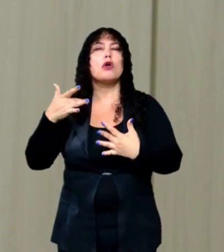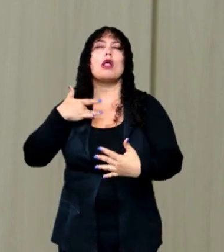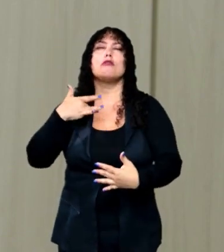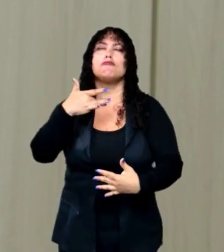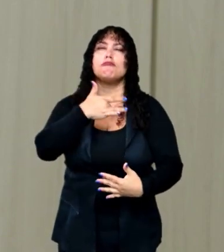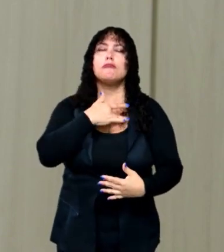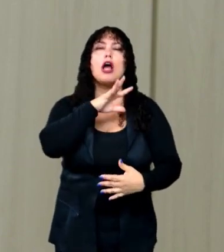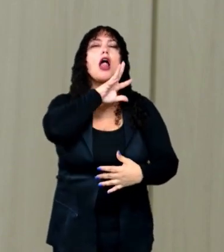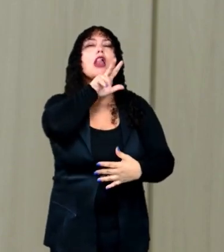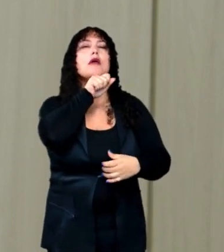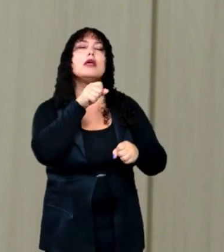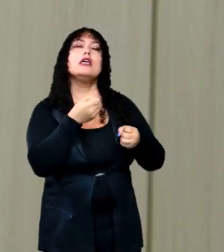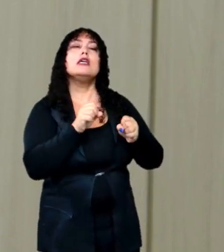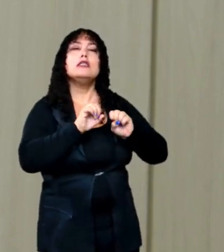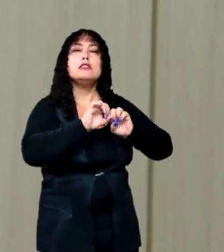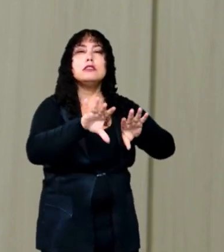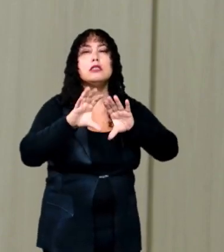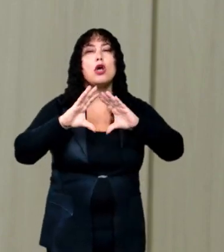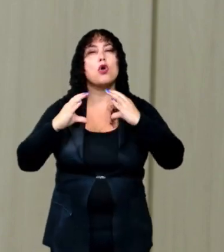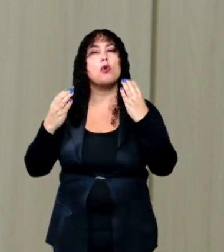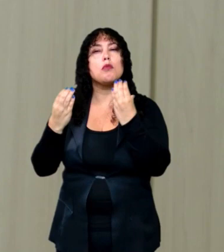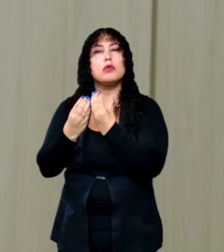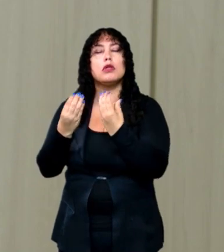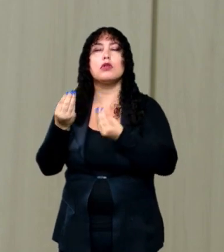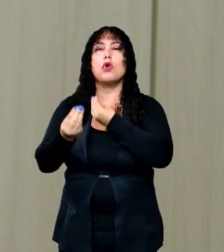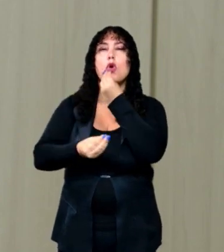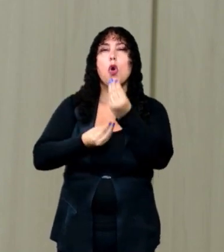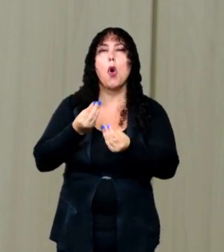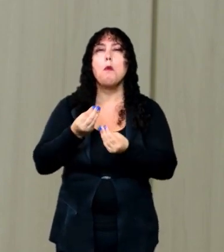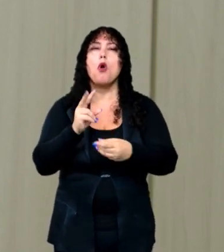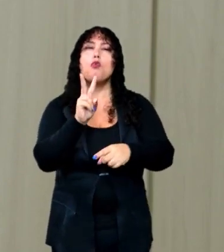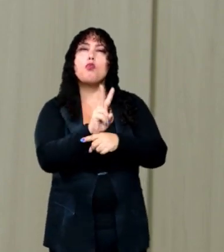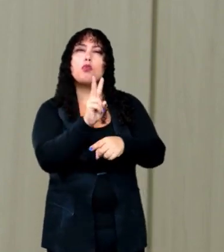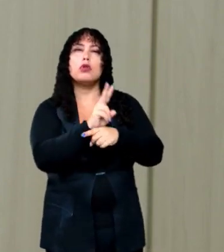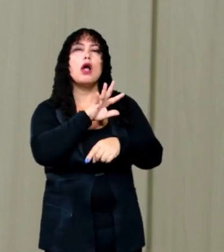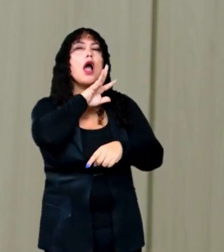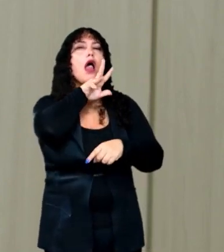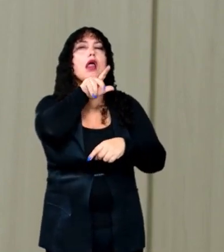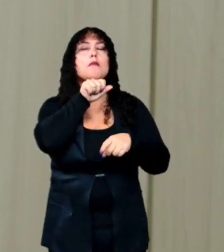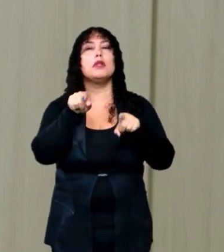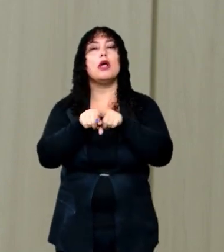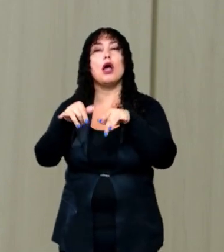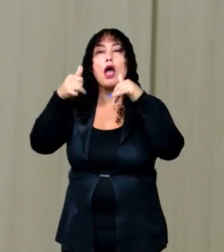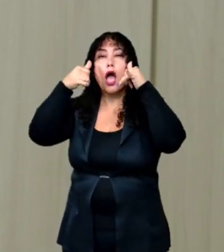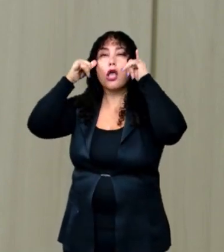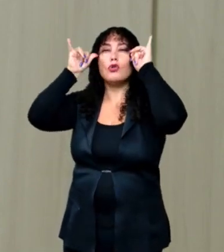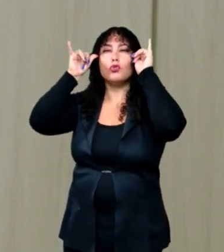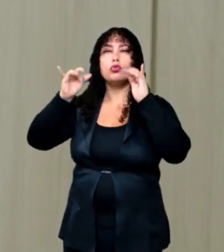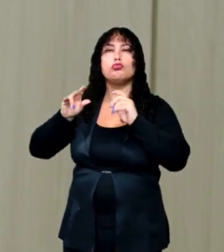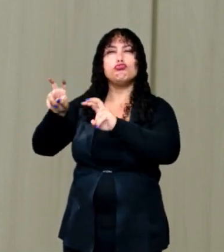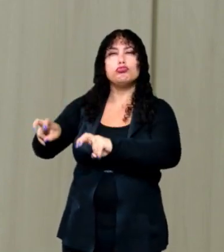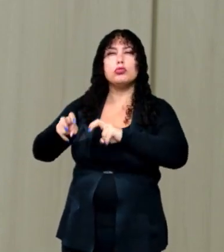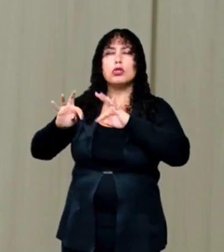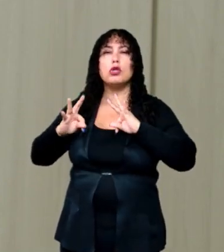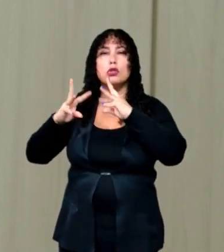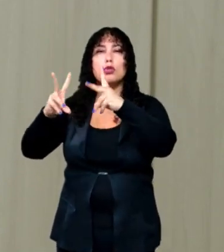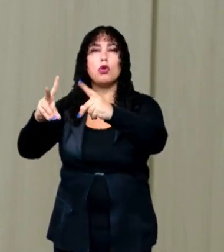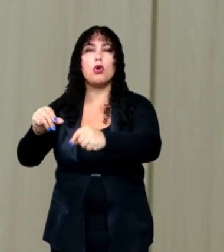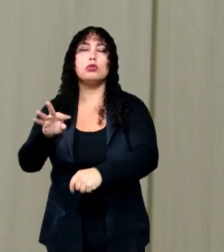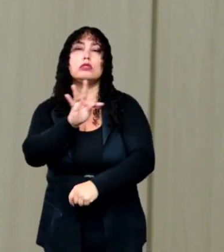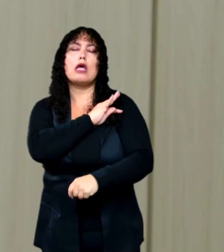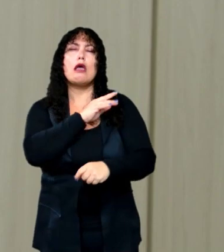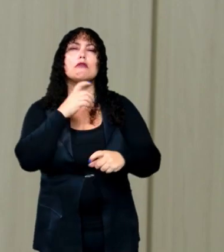animal, ensina como que deve ser o manejo, fala como que deve ser a apanha desses animais. Na avicultura também. Então, a gente tem todos os técnicos com esse